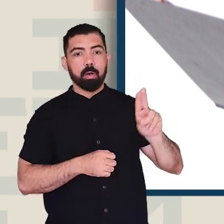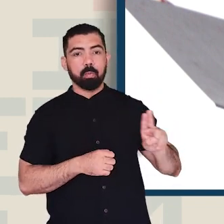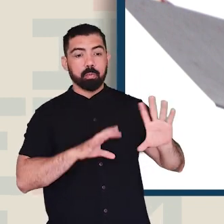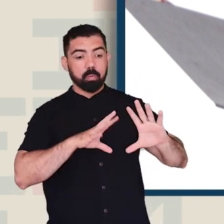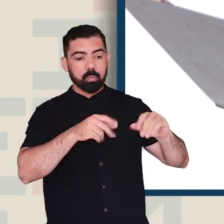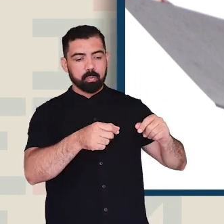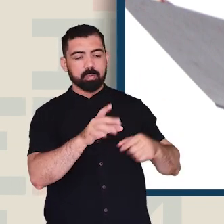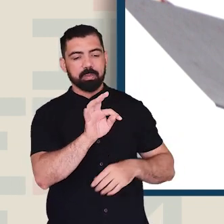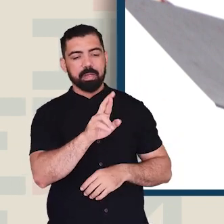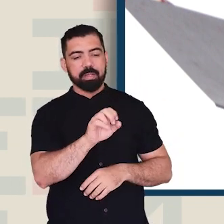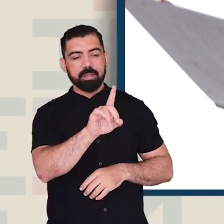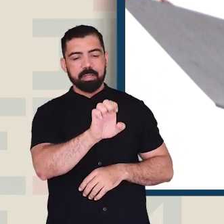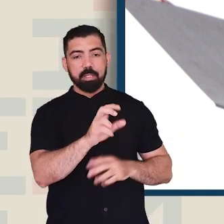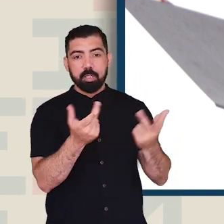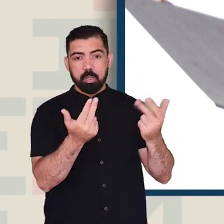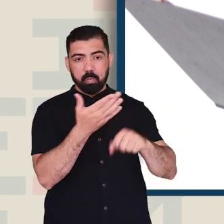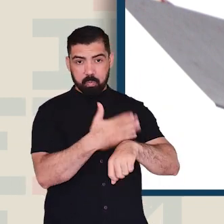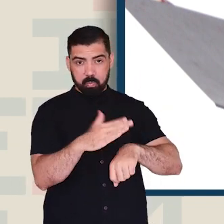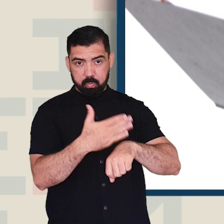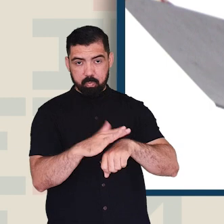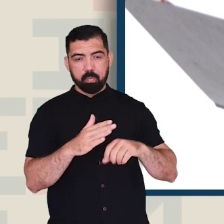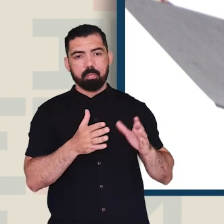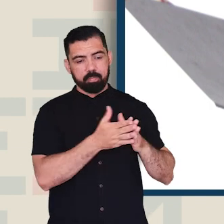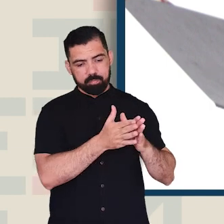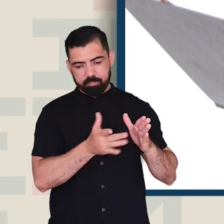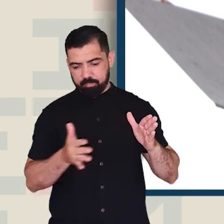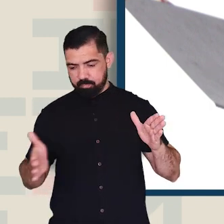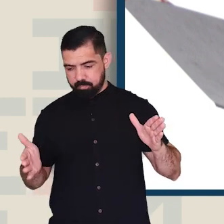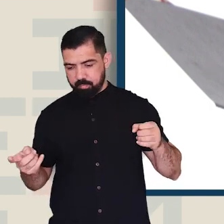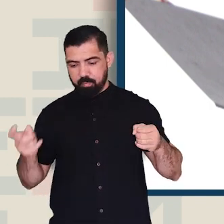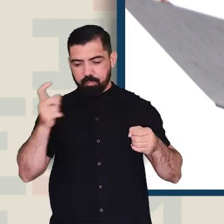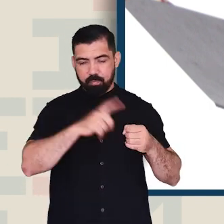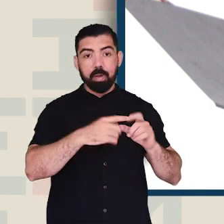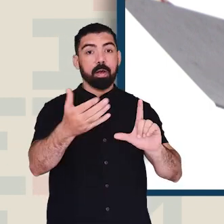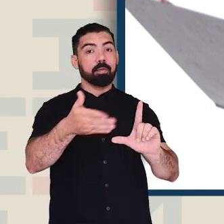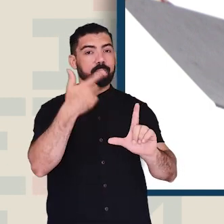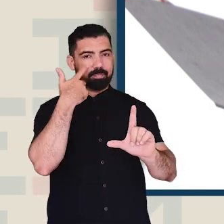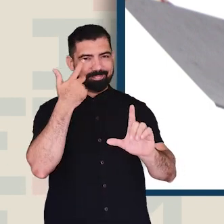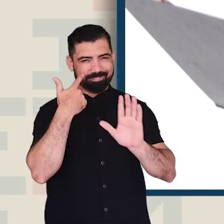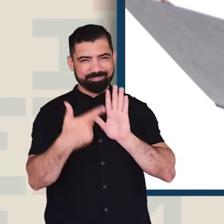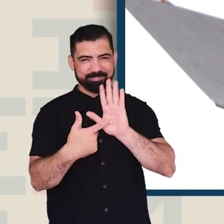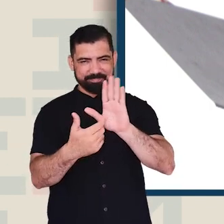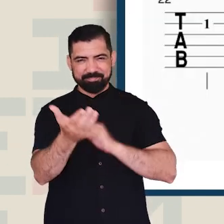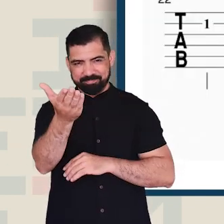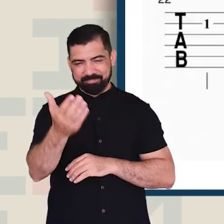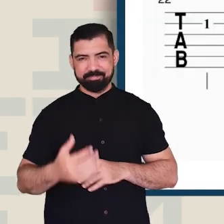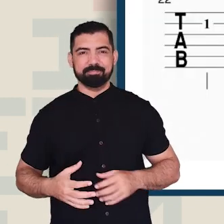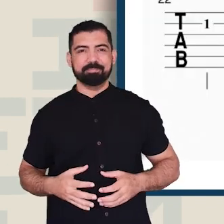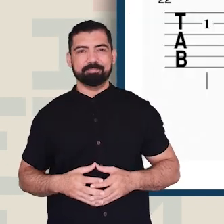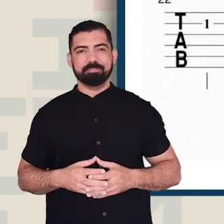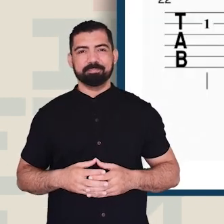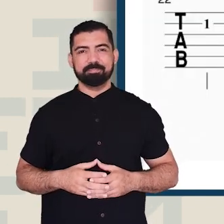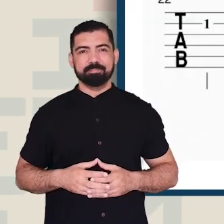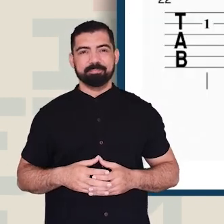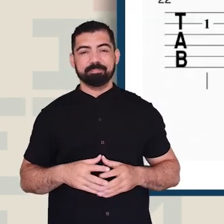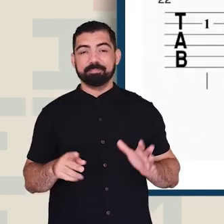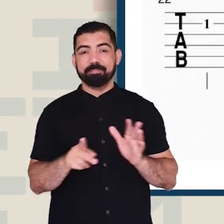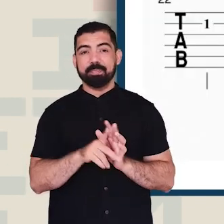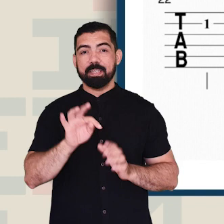está aí no exercício, voltando de novo lá para aquele slide, o slide de